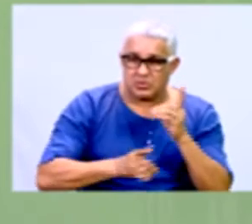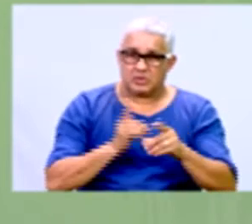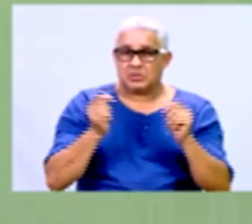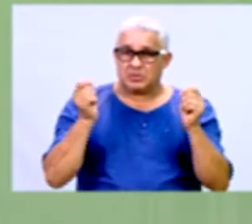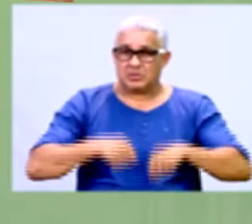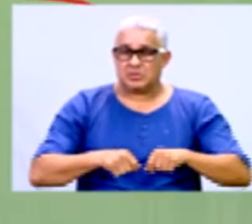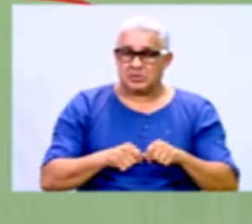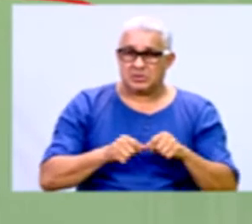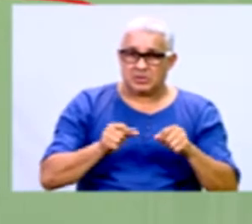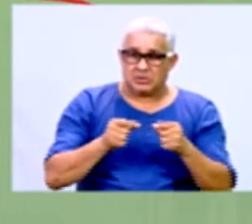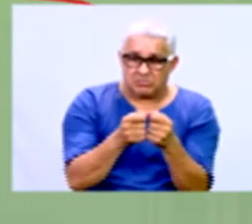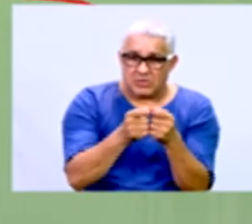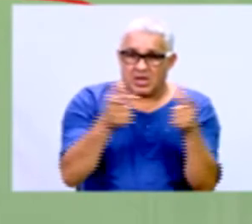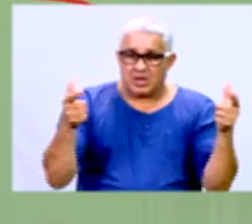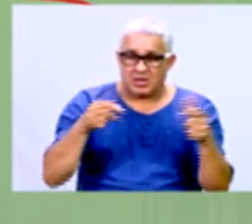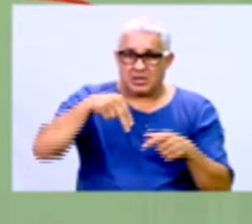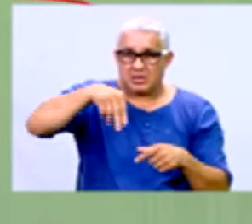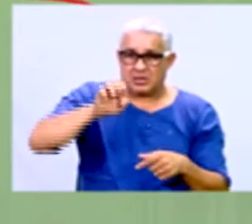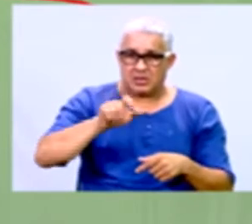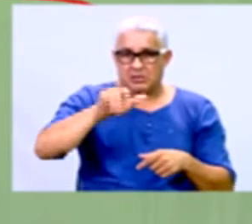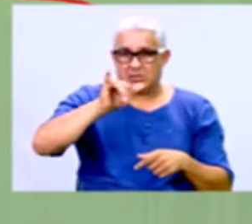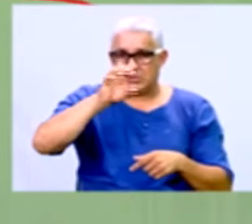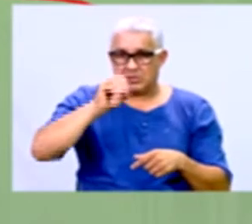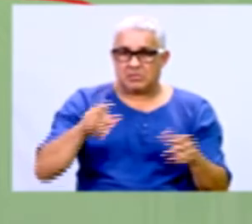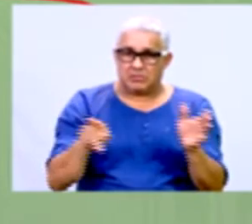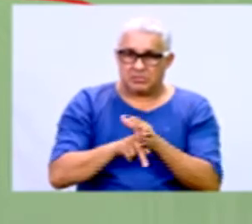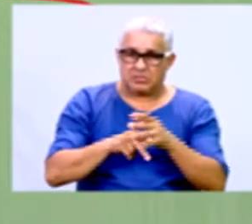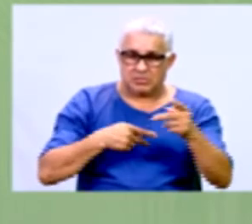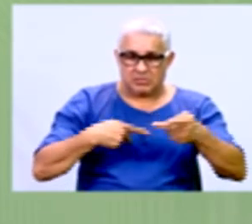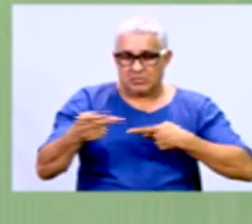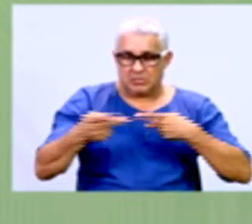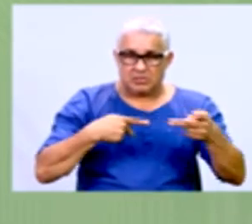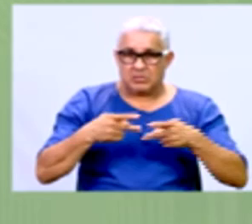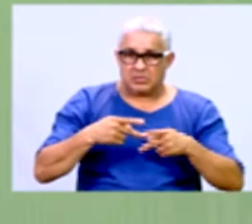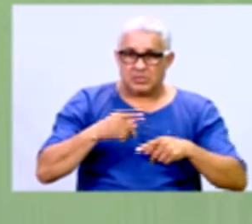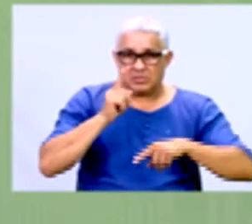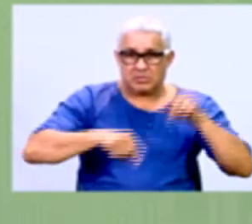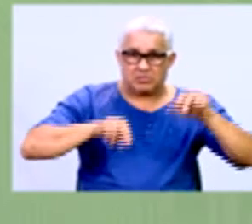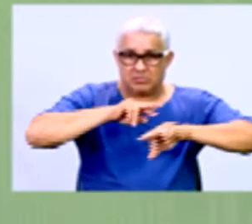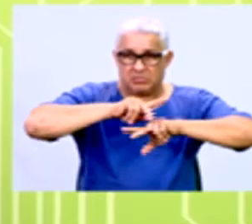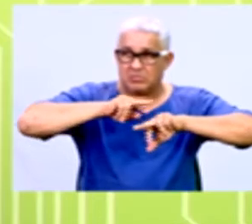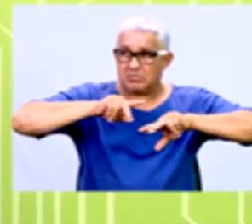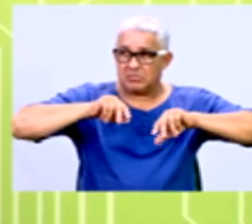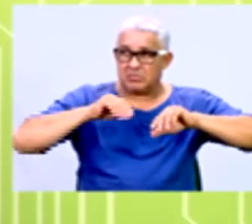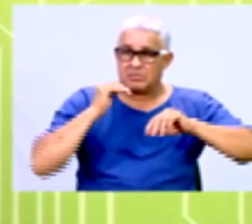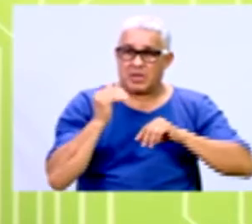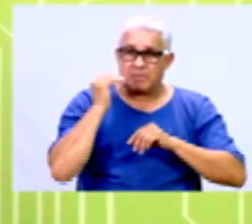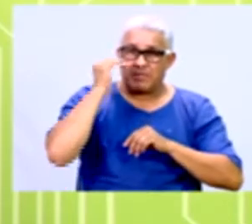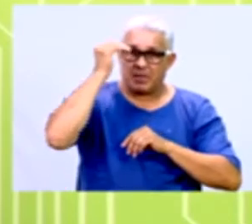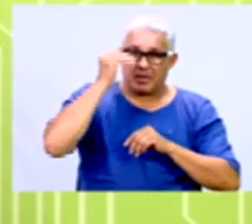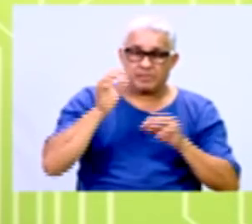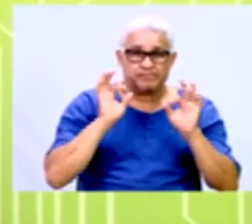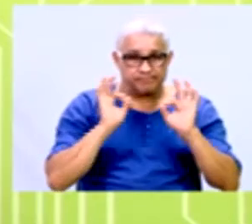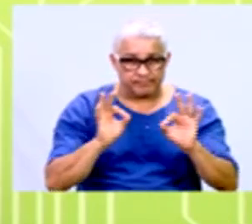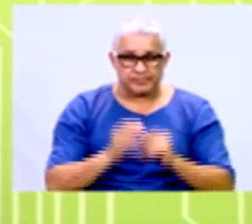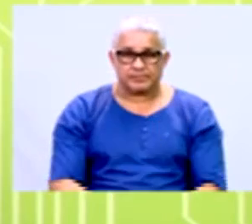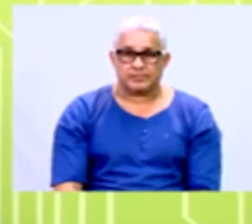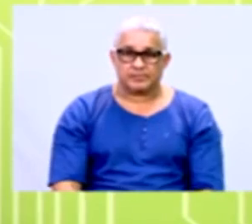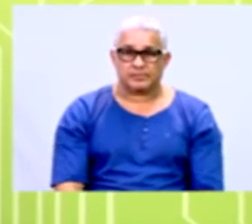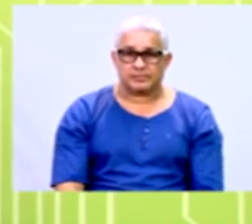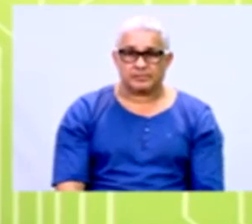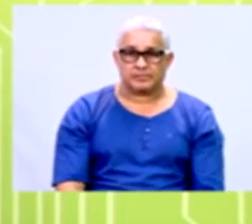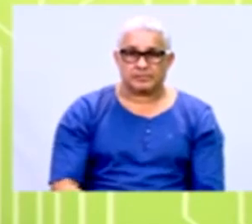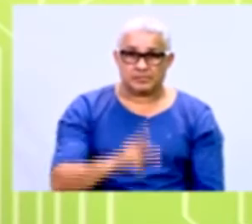a ampliação dos negócios do projeto, ou seja, tornar o nosso produto escalável, certo? Bom, galera,